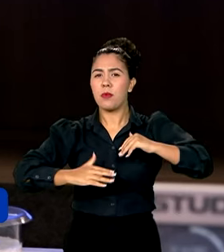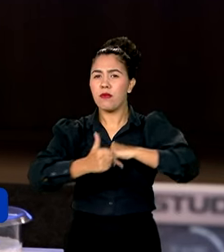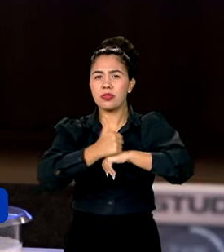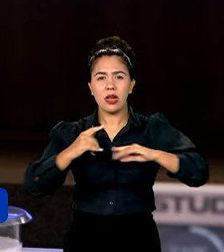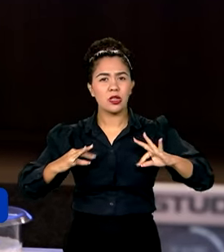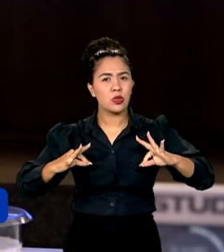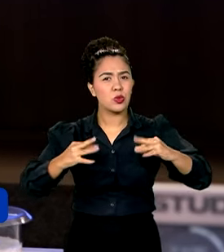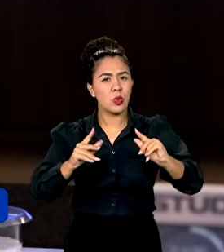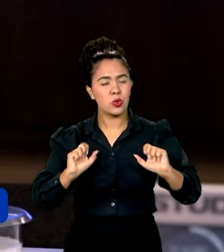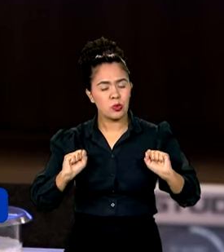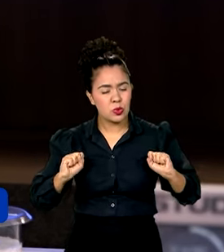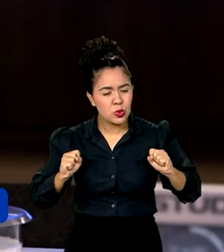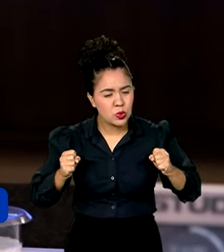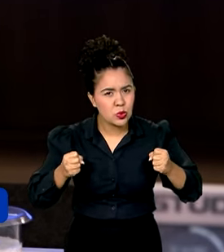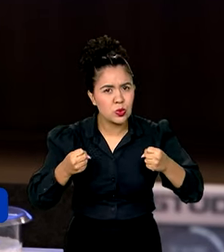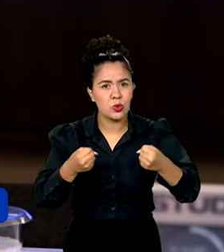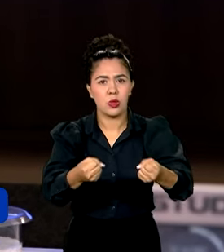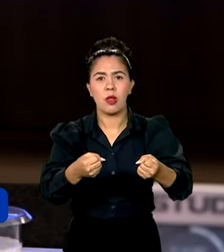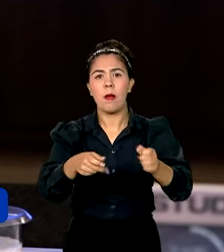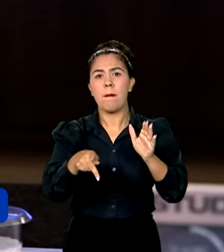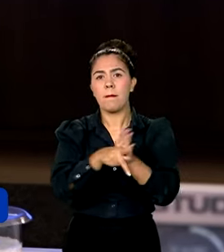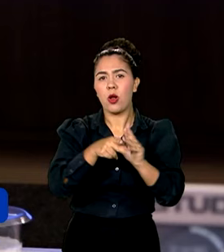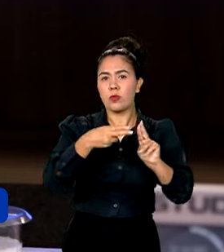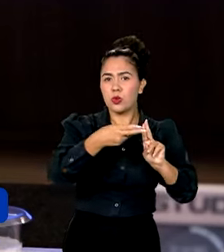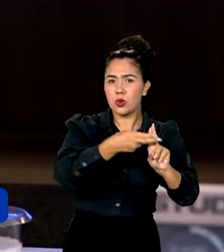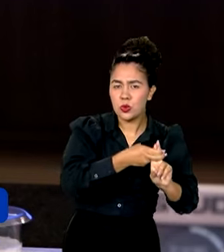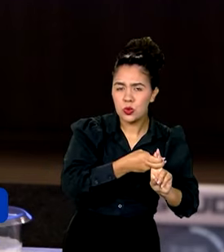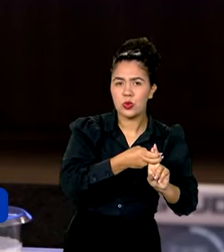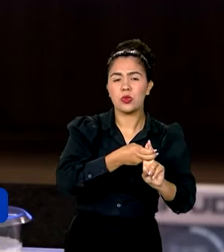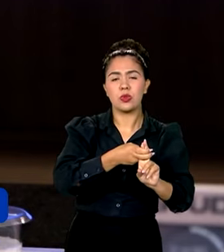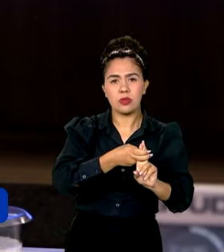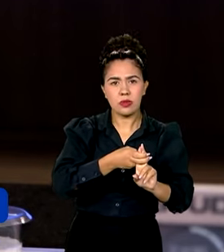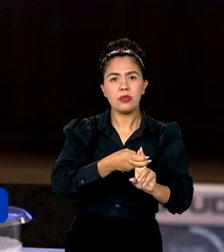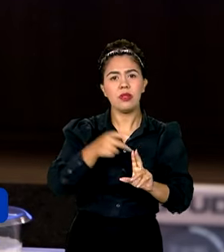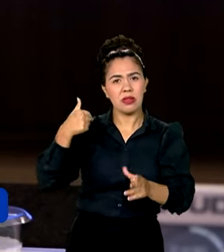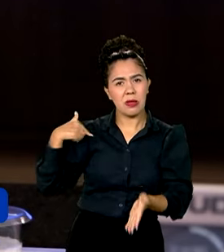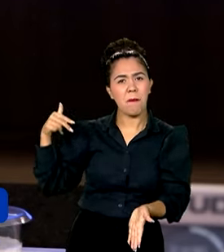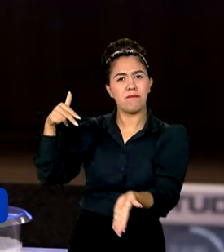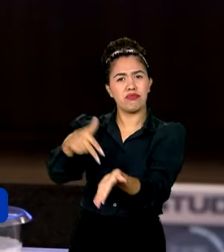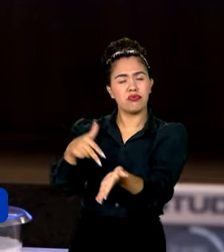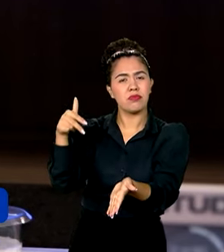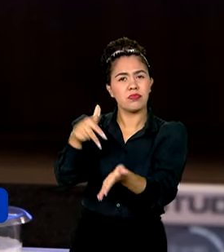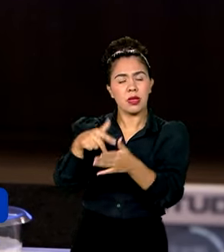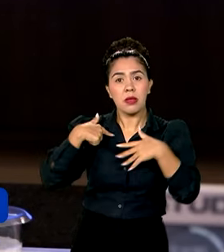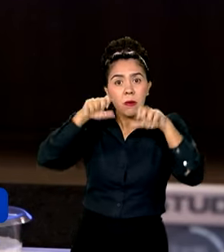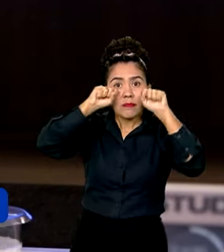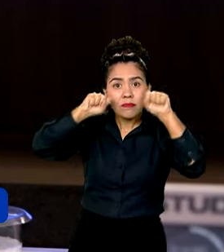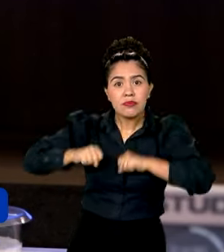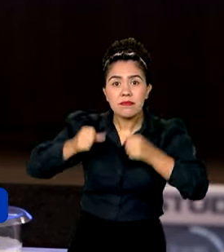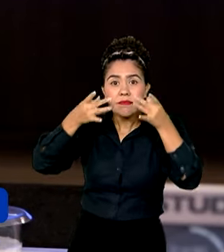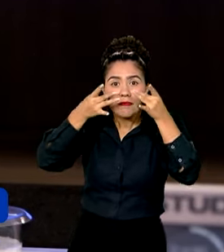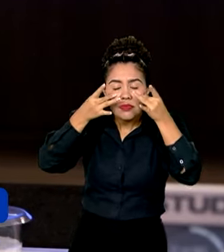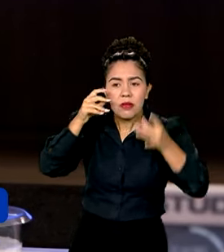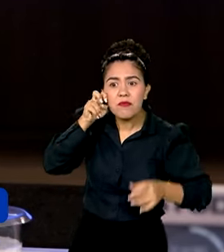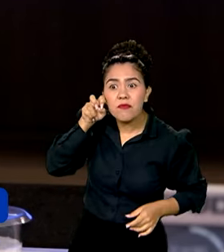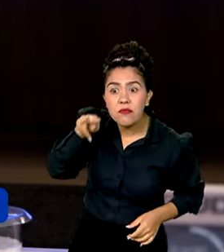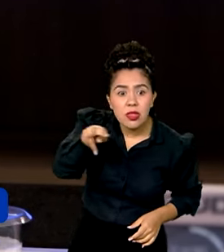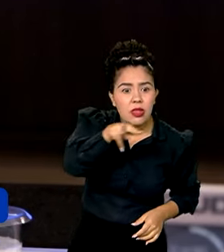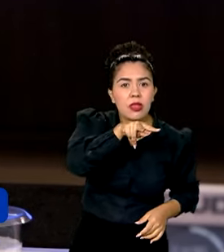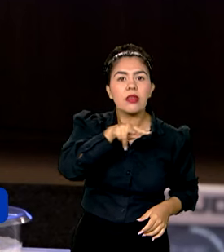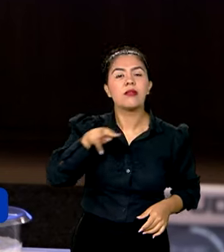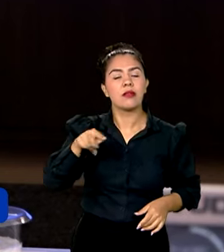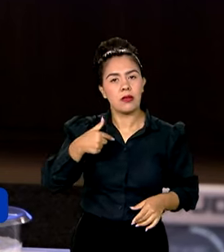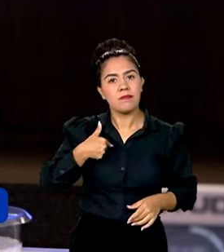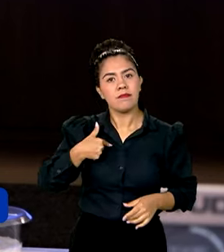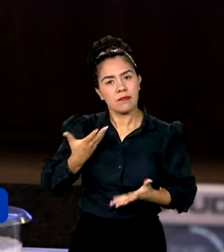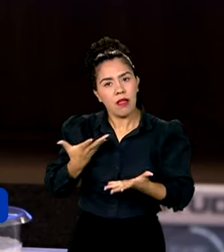trabalhadoras do SUS no estado eh onde eu estive tantas vezes e pude ver isso de perto e da minha contribuição para